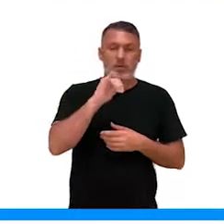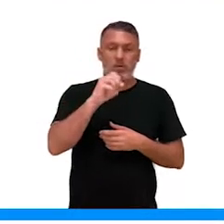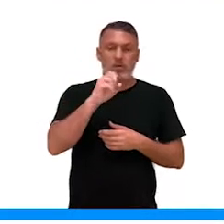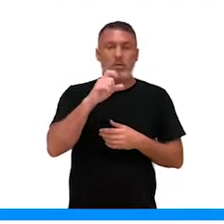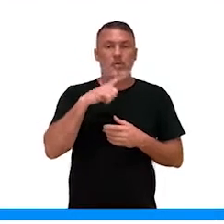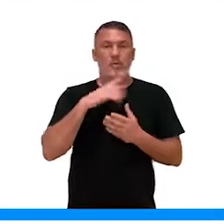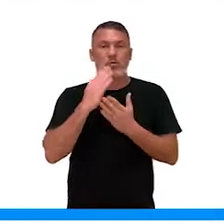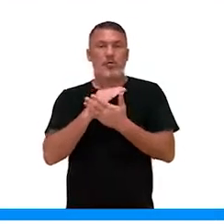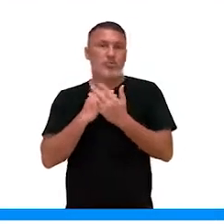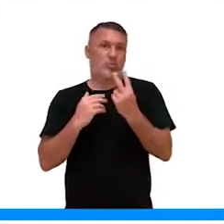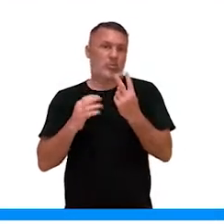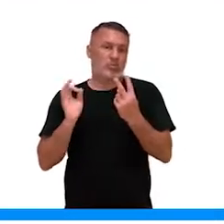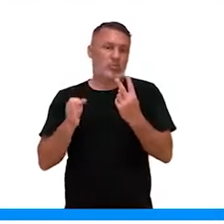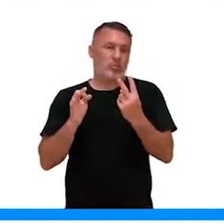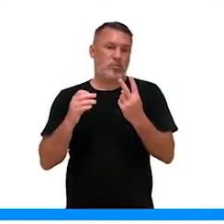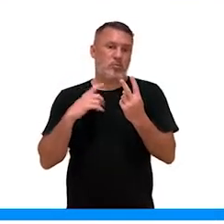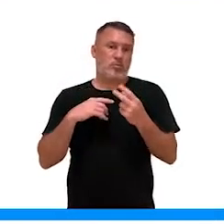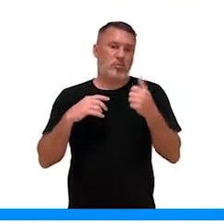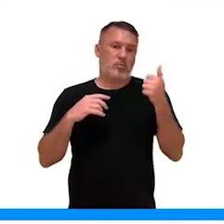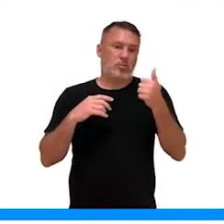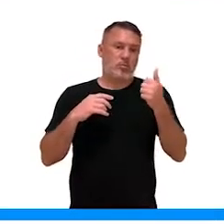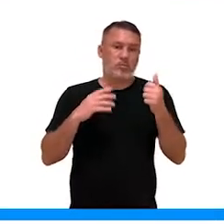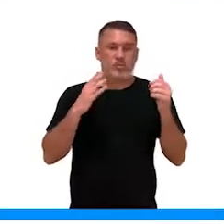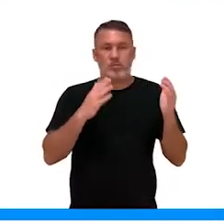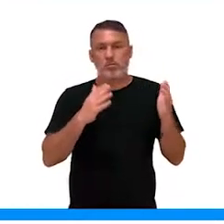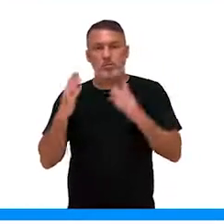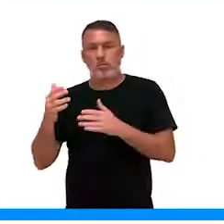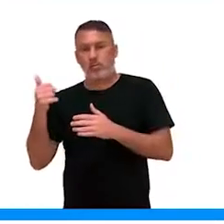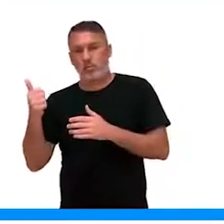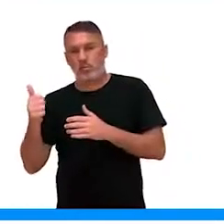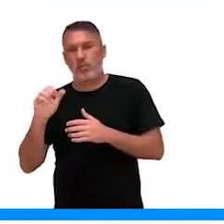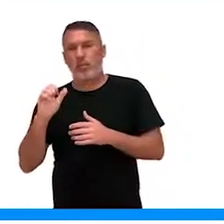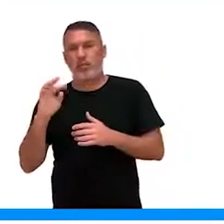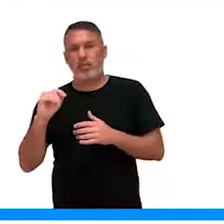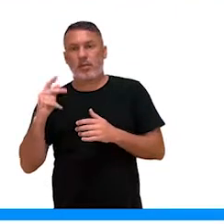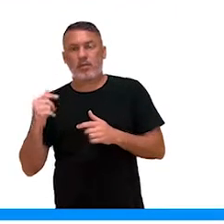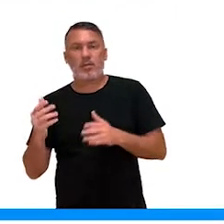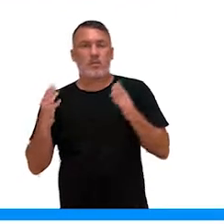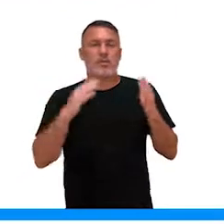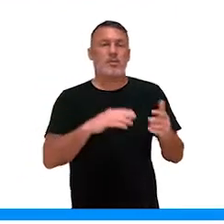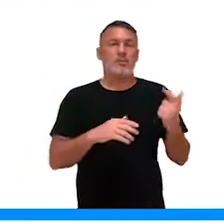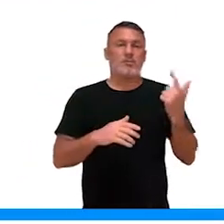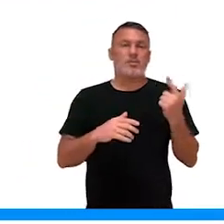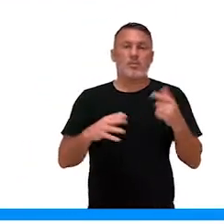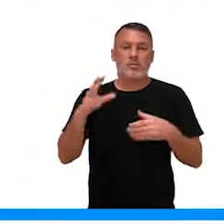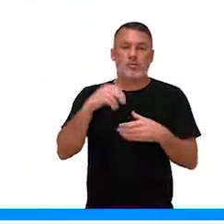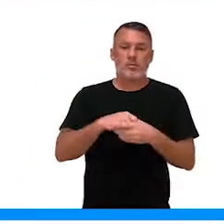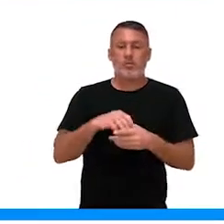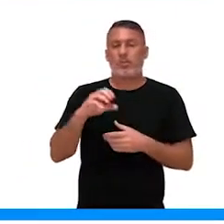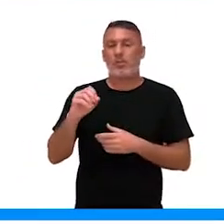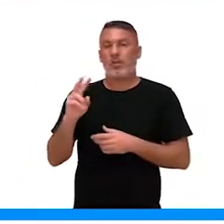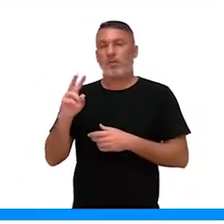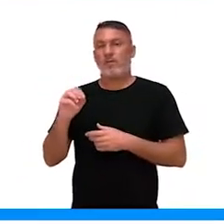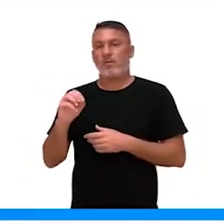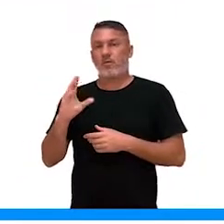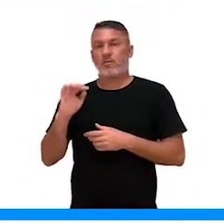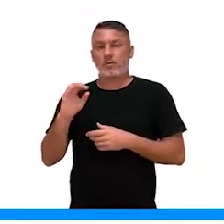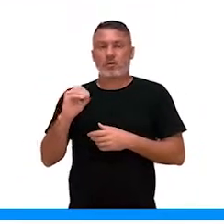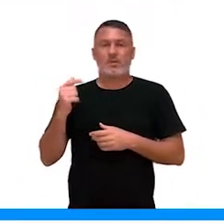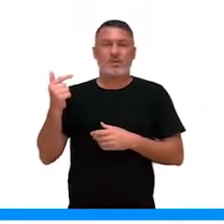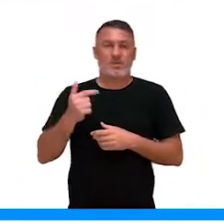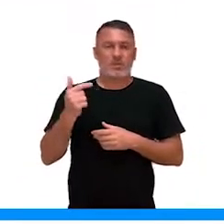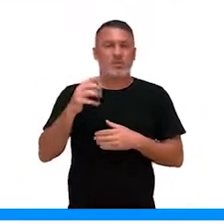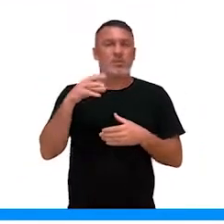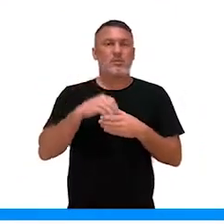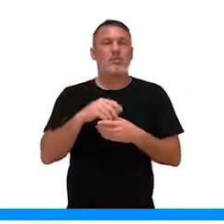sabe que a meiose é dividida em duas, né? Então, ela tem primeiro as etapas da meiose 1, agora as da meiose 2.